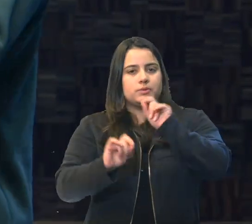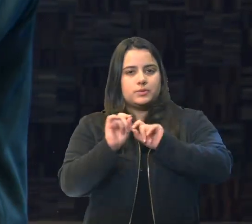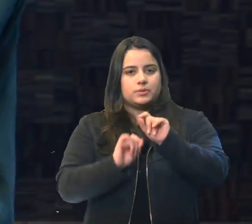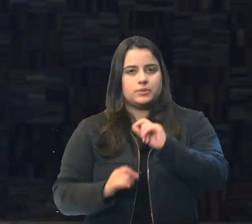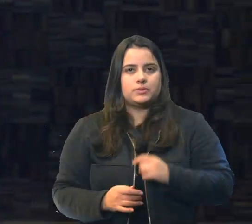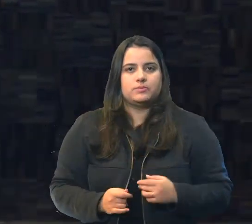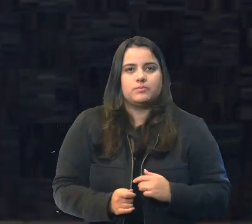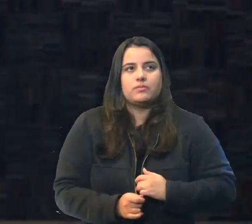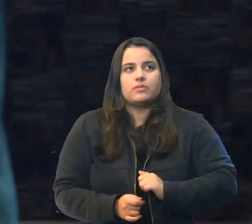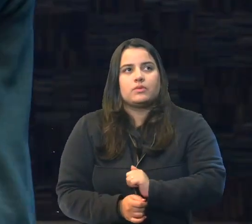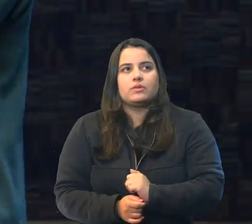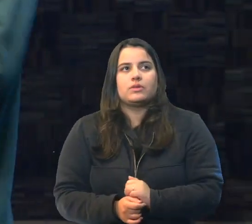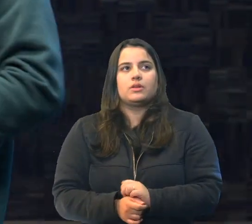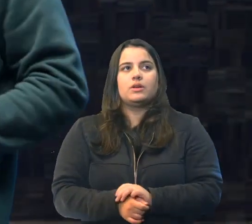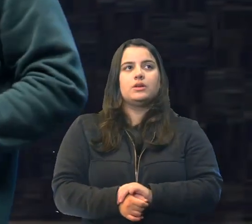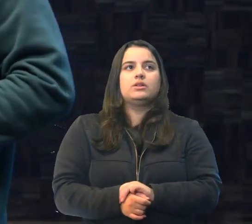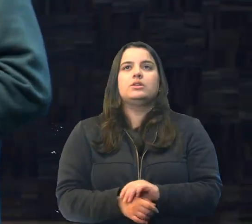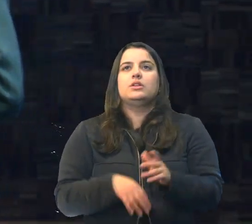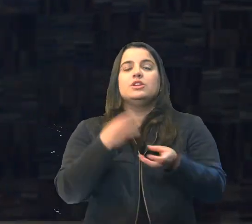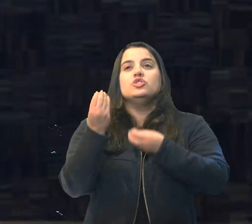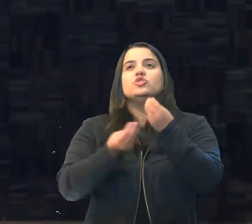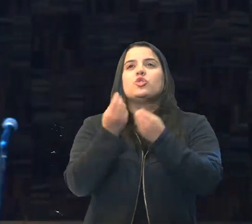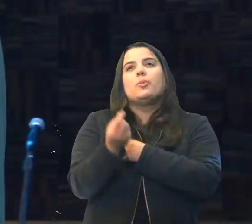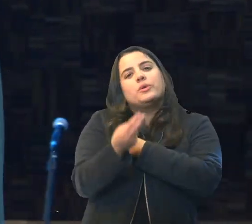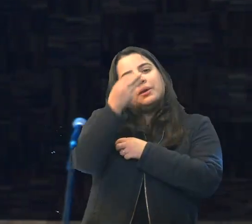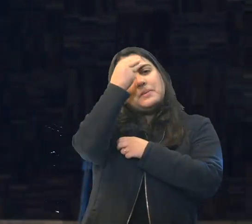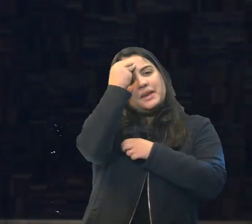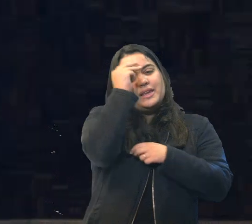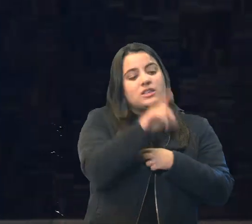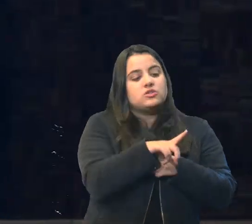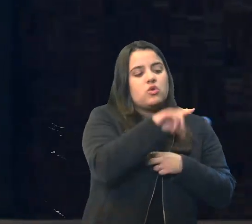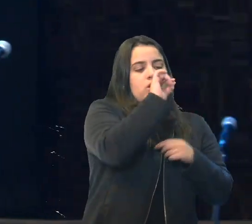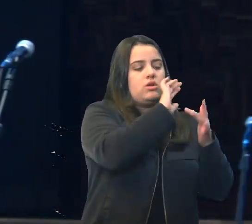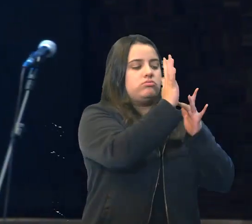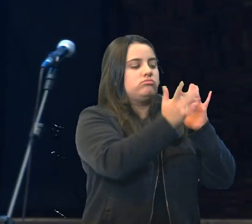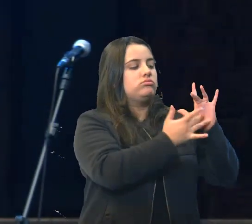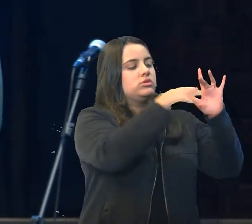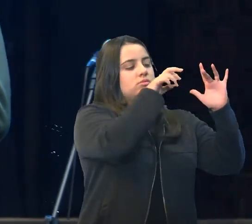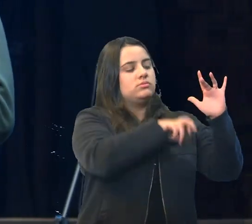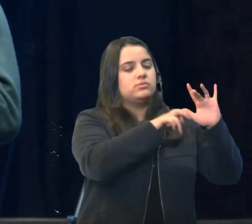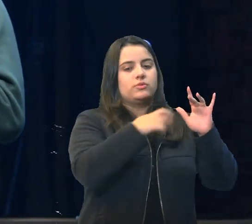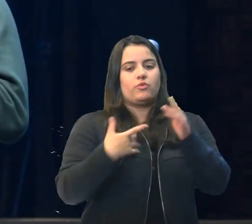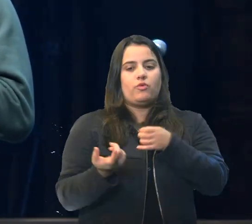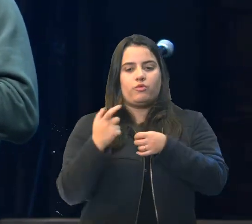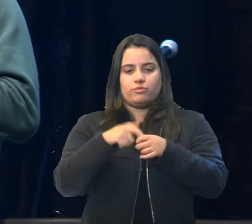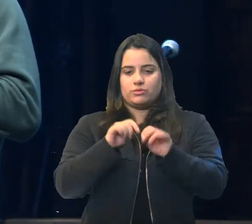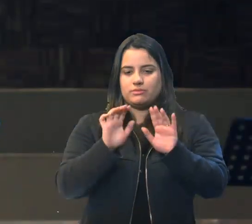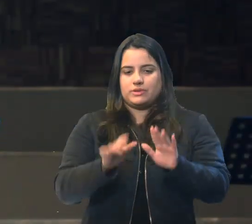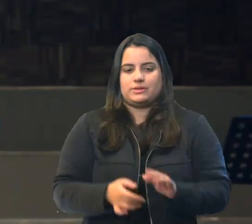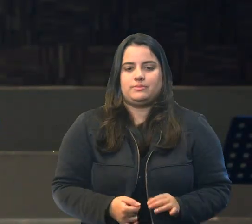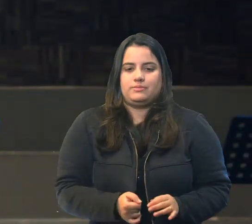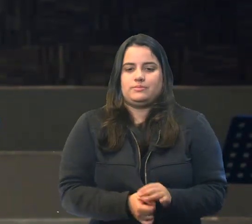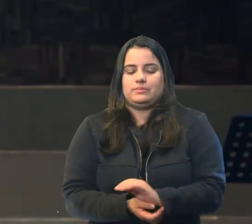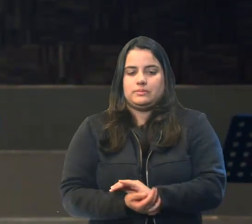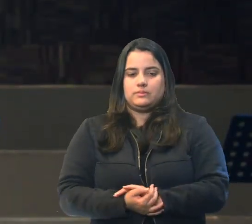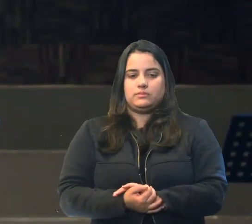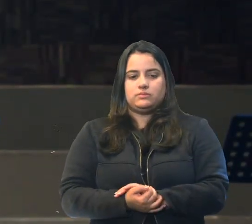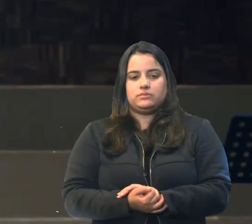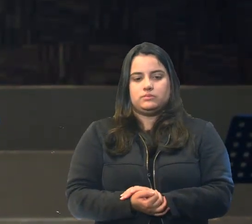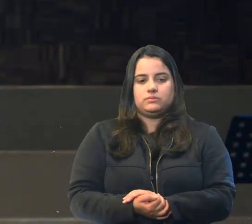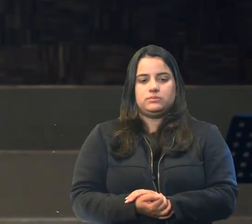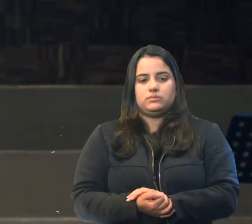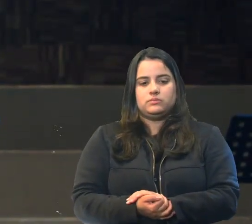de como Maria escolheu a boa parte. Deixa eu voltar a sair da agenda da menina aqui, só um minutinho.